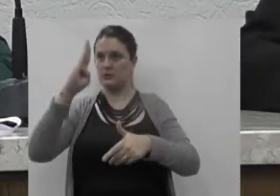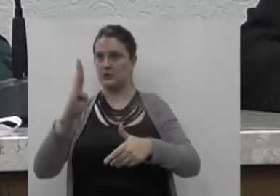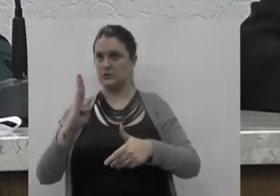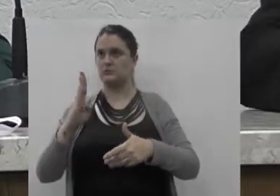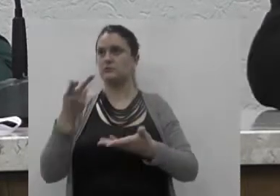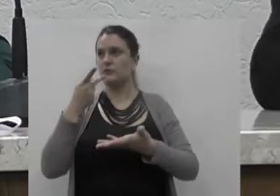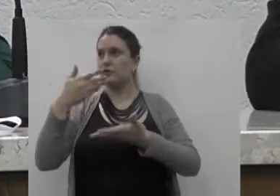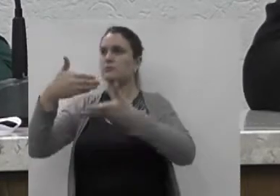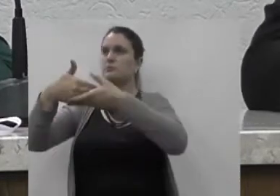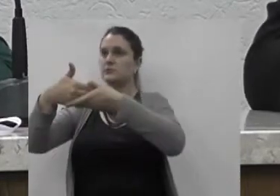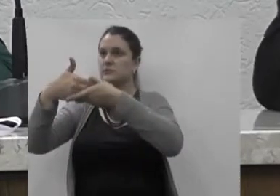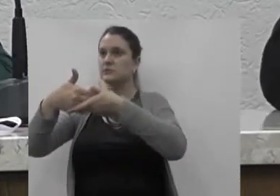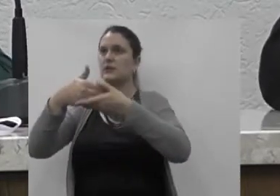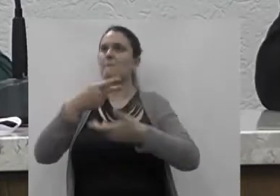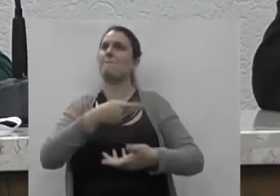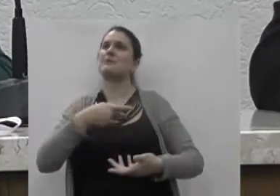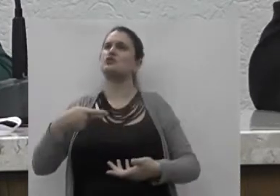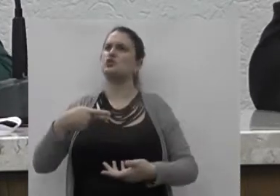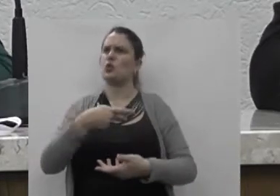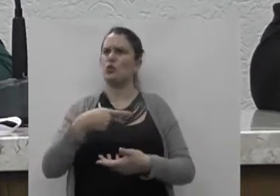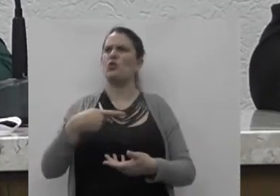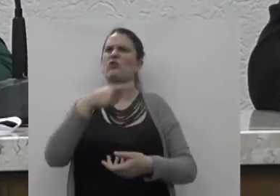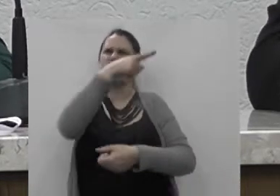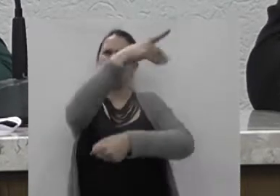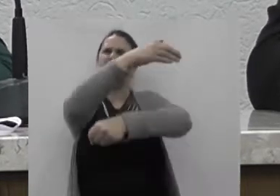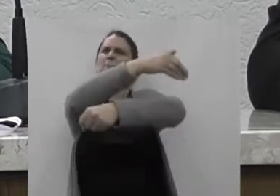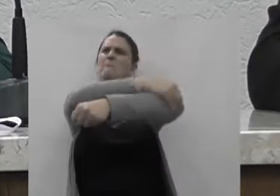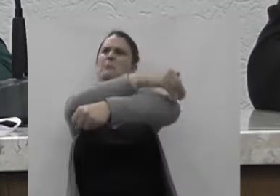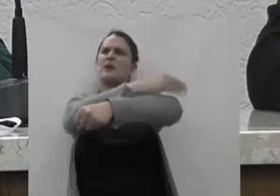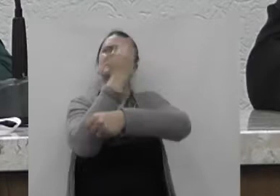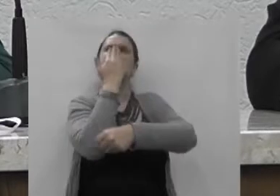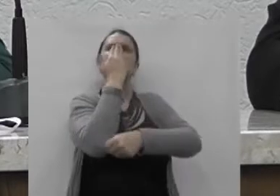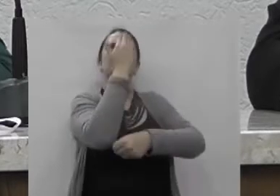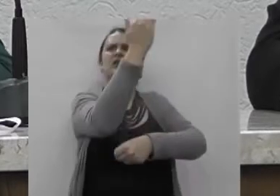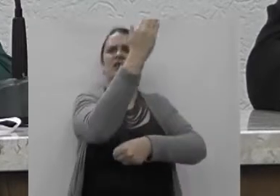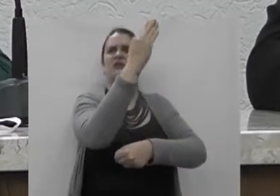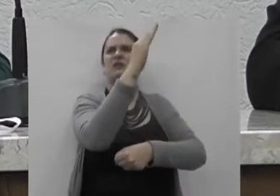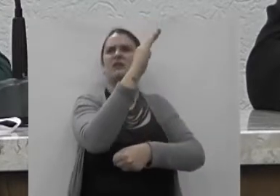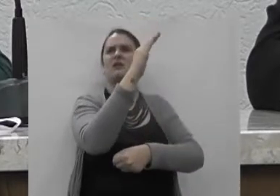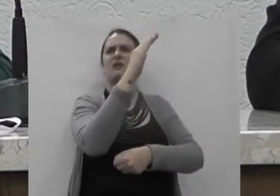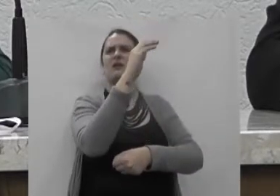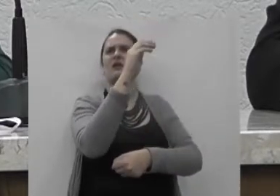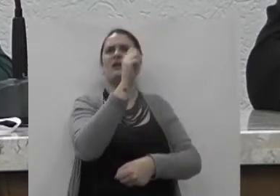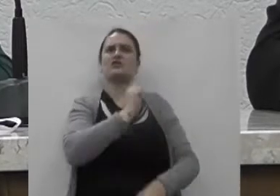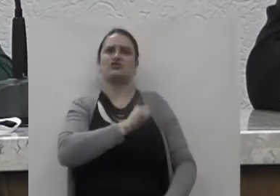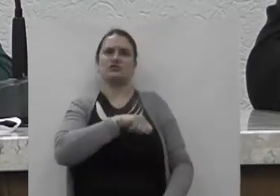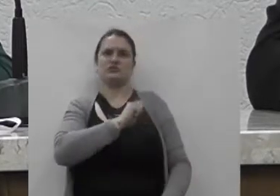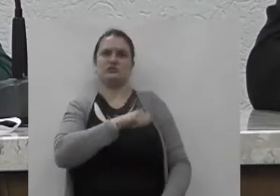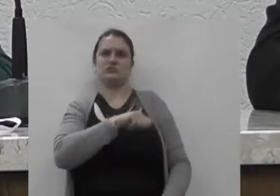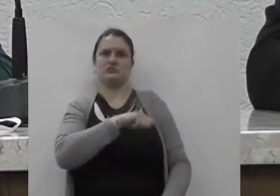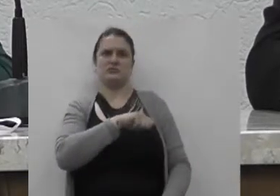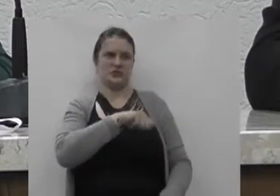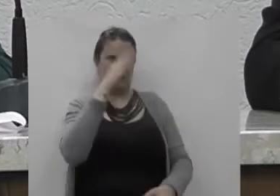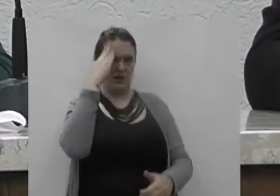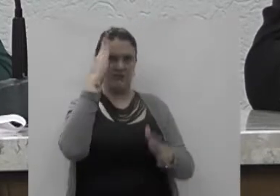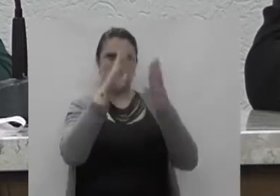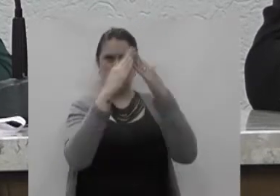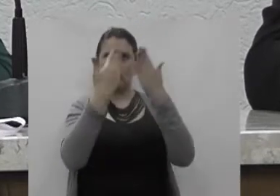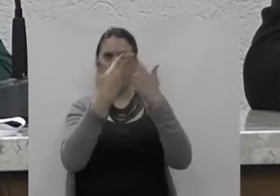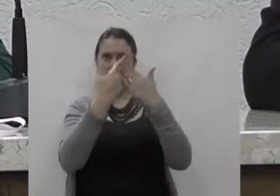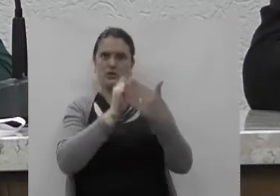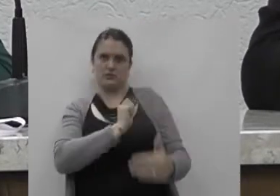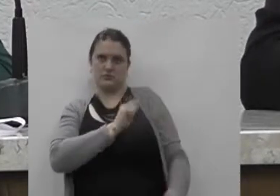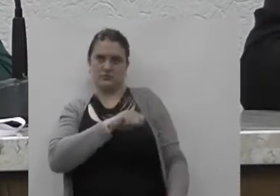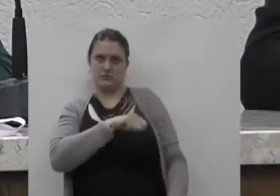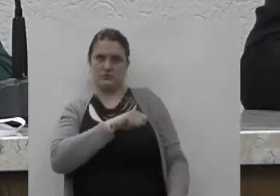a presença dos pastores, lideranças, membresia e amigos que estiveram ali também. Oramos também